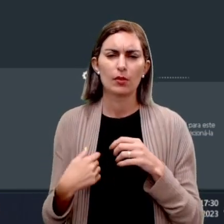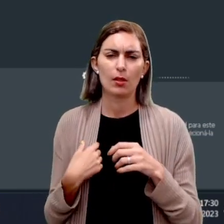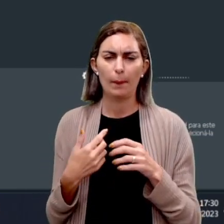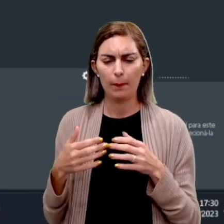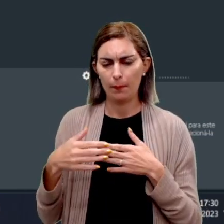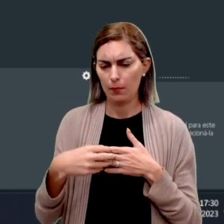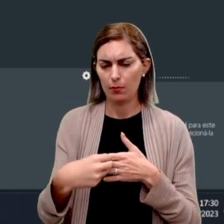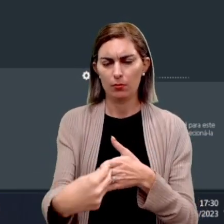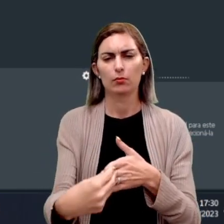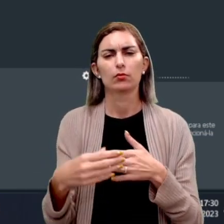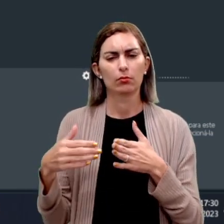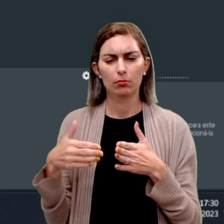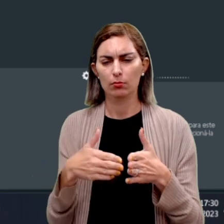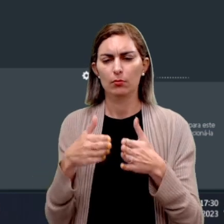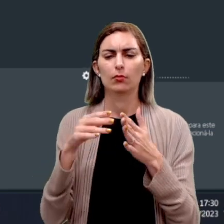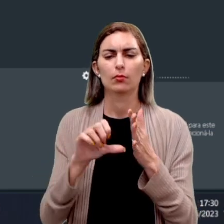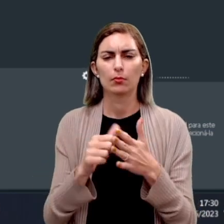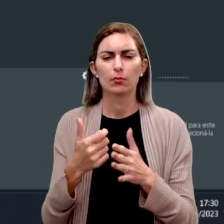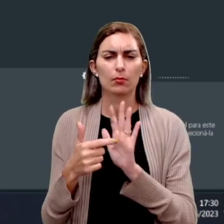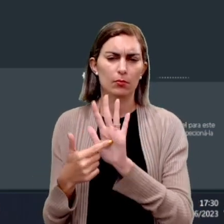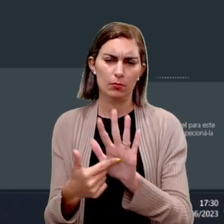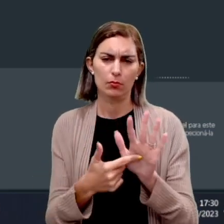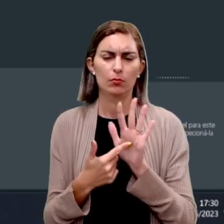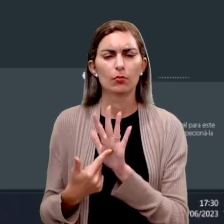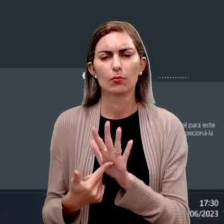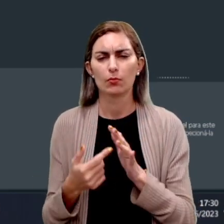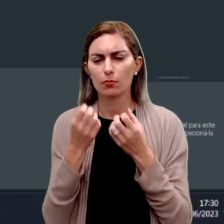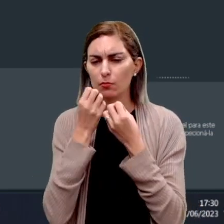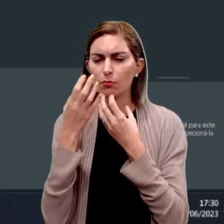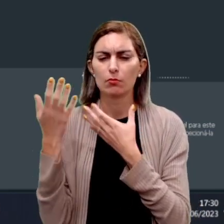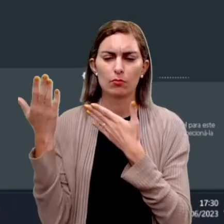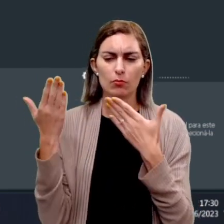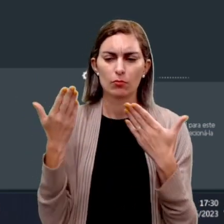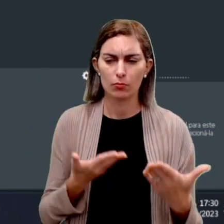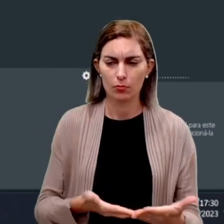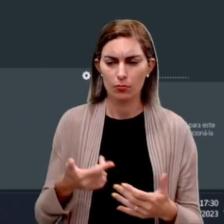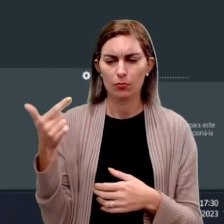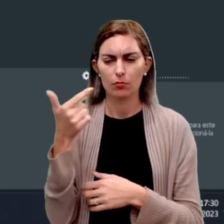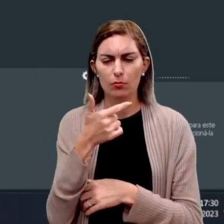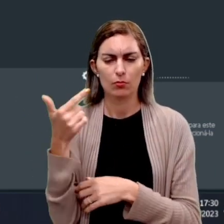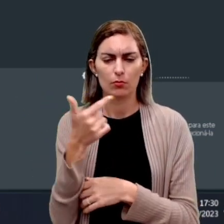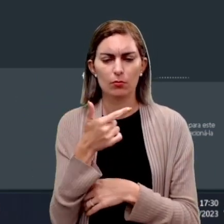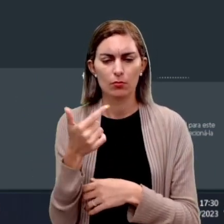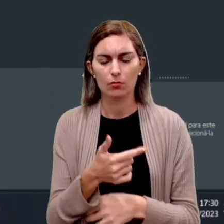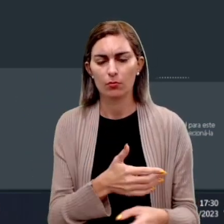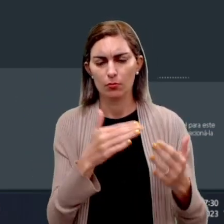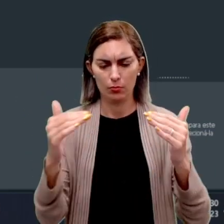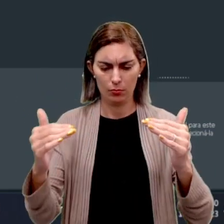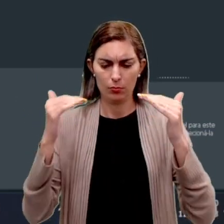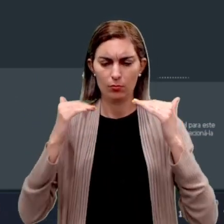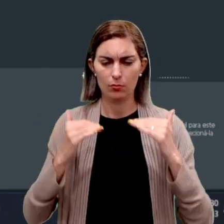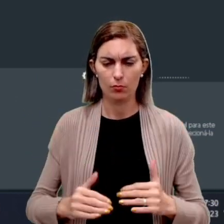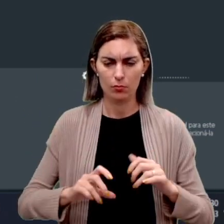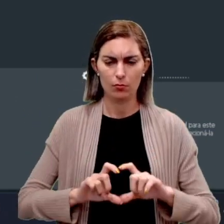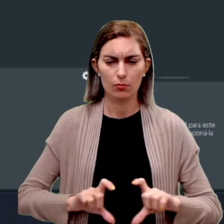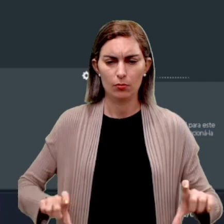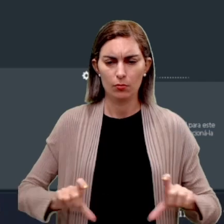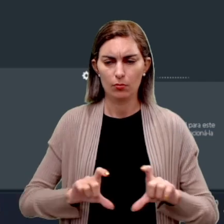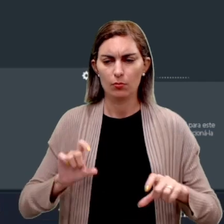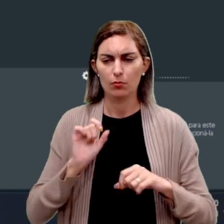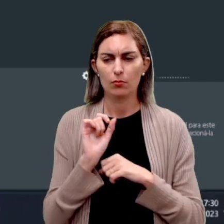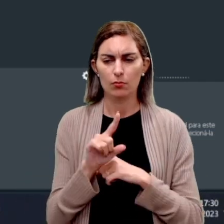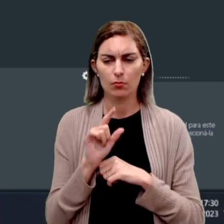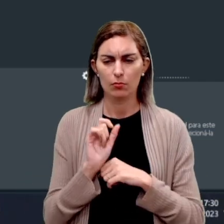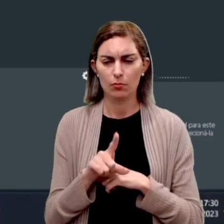guiar. Então, primeiro eu tenho que mostrar na tela "Seja bem-vindo". No segundo bloco, abaixo dessa linha azul, nós temos